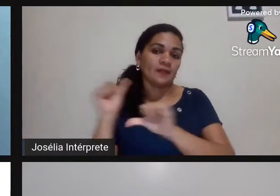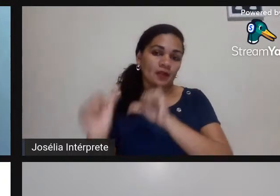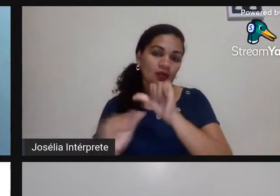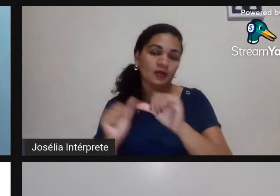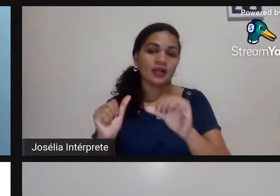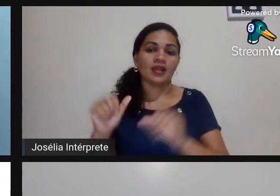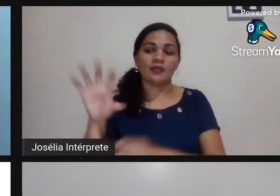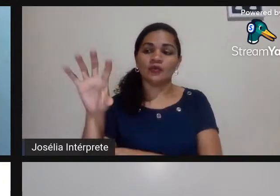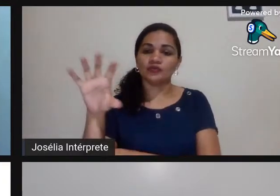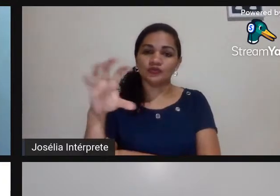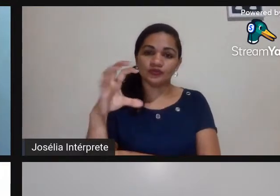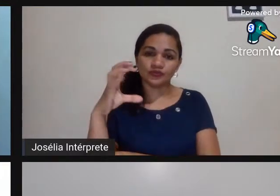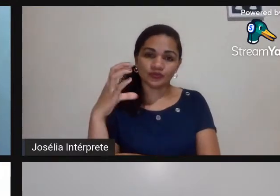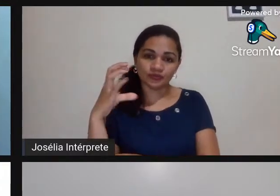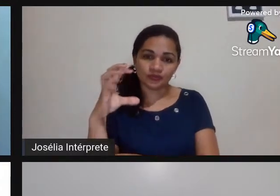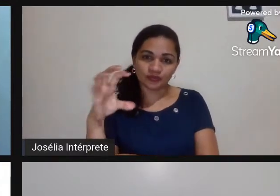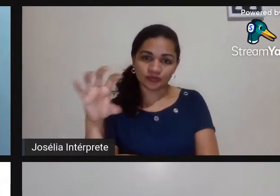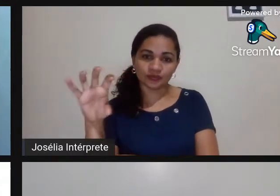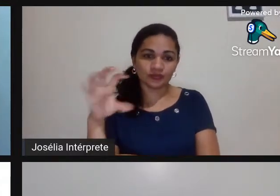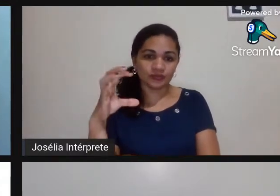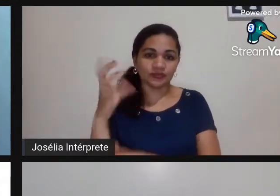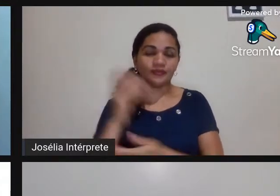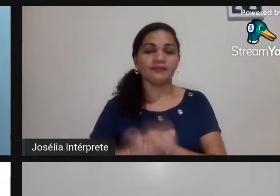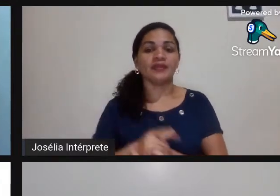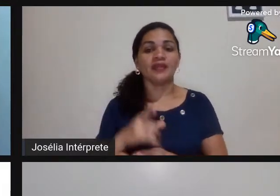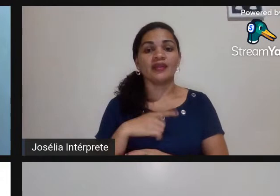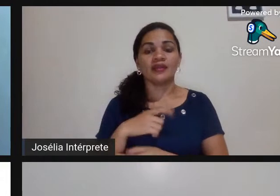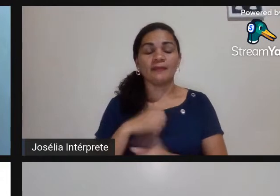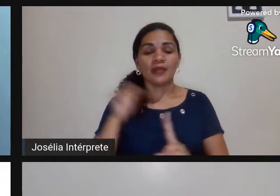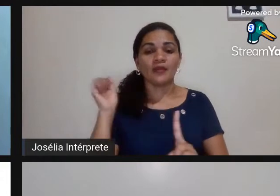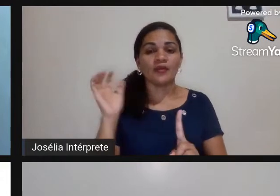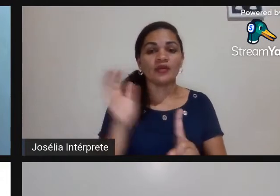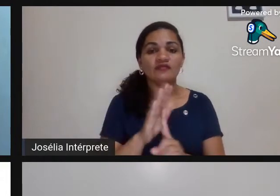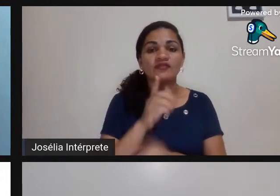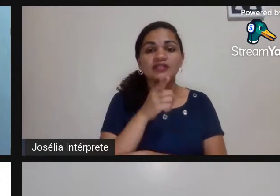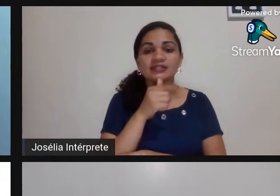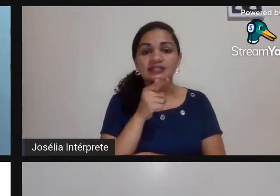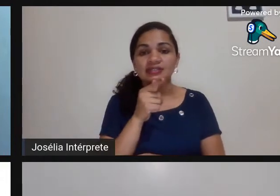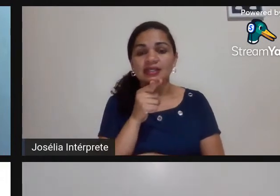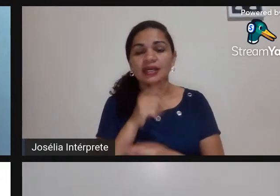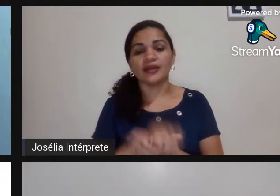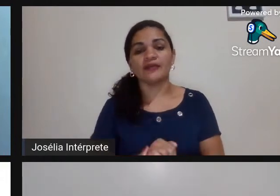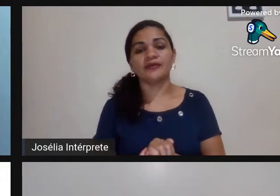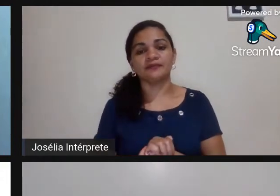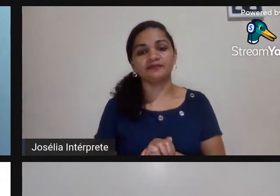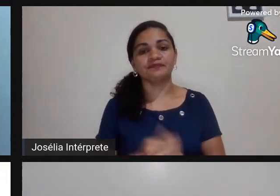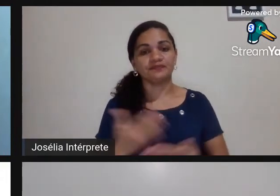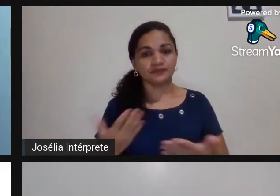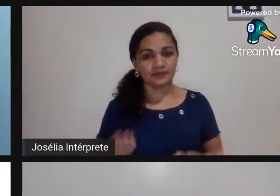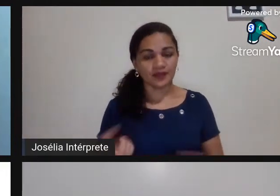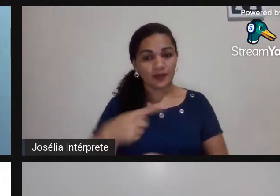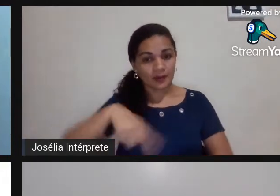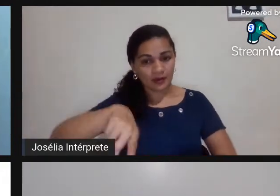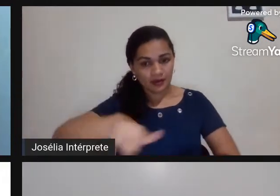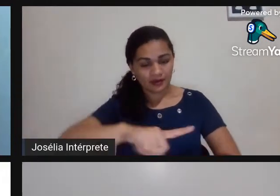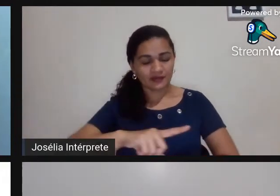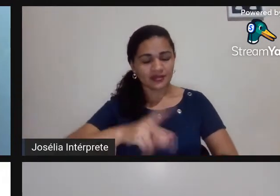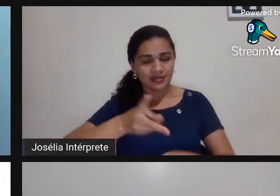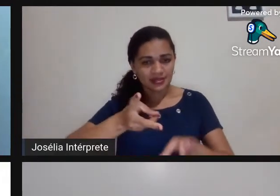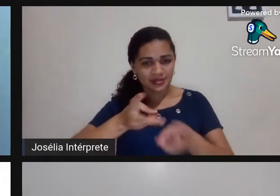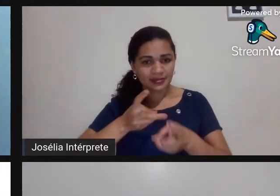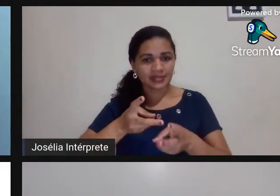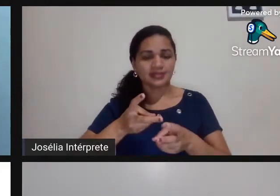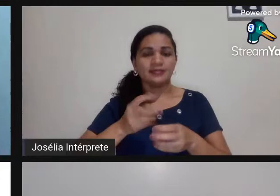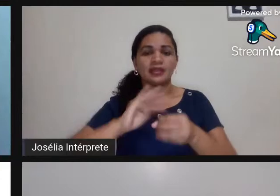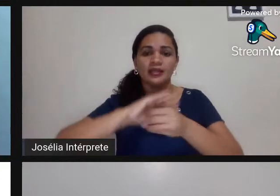ventilador tenho também um impacto na água então é para vocês verem como a questão da